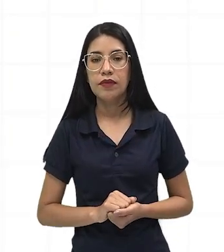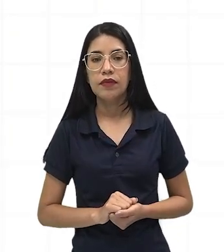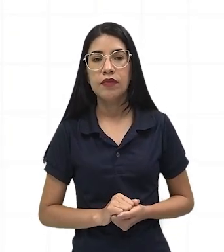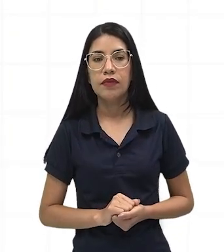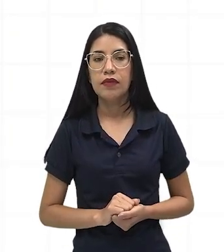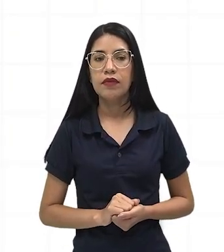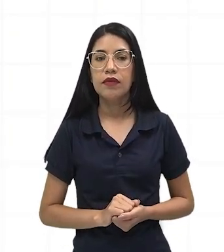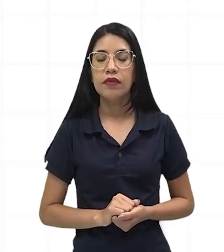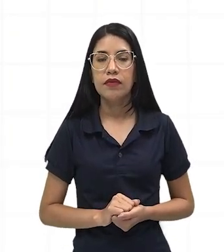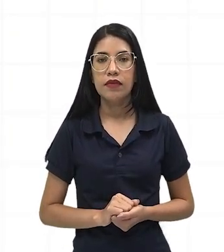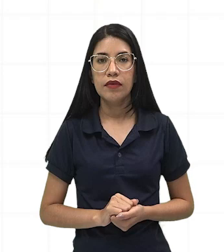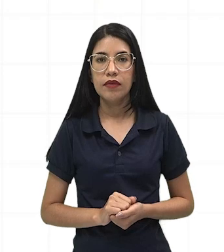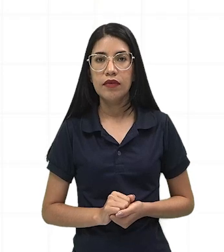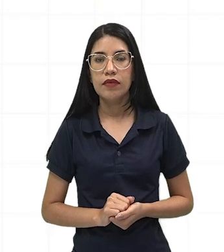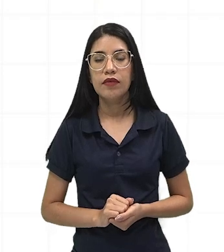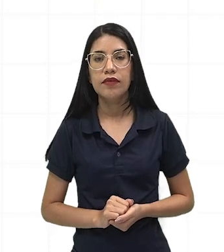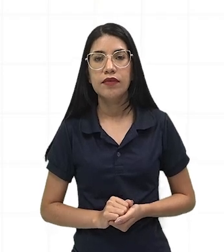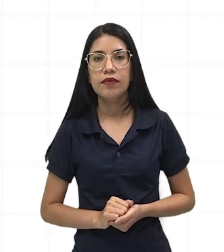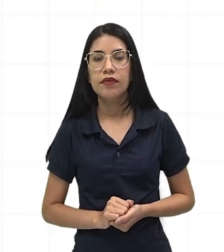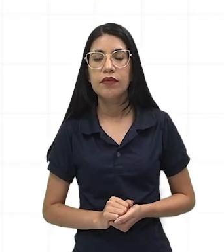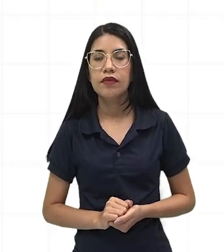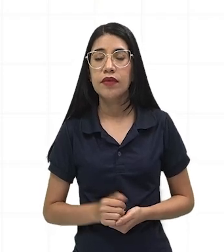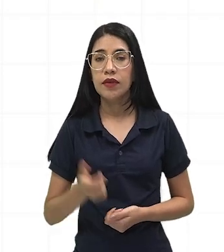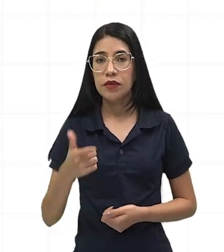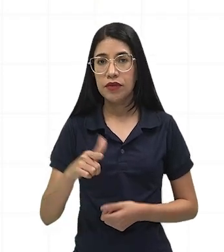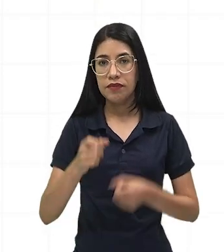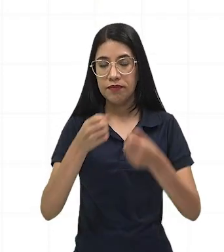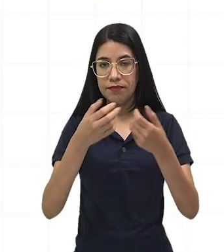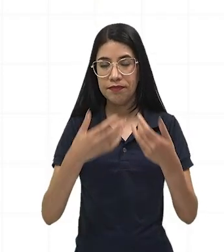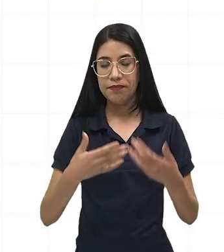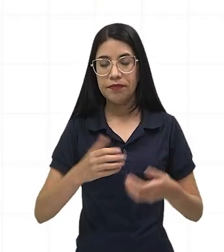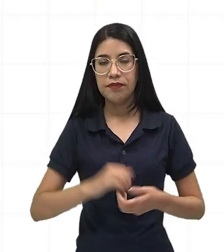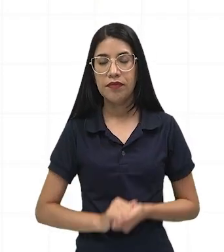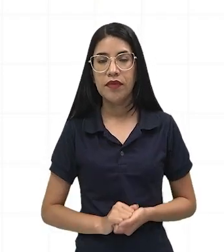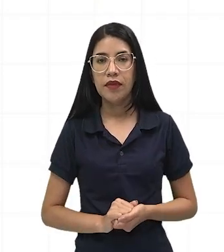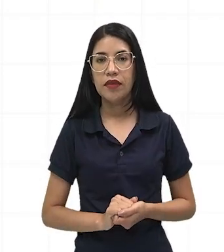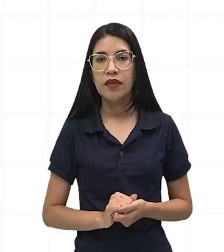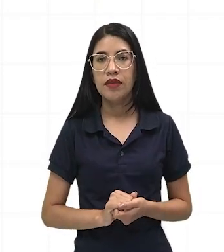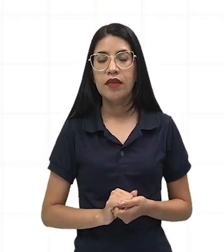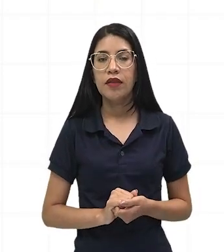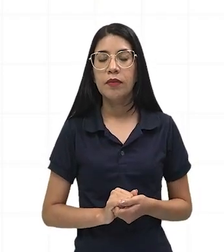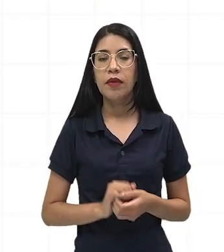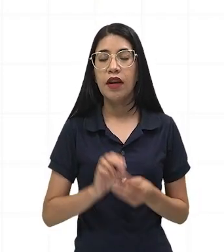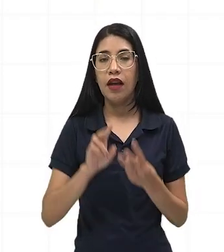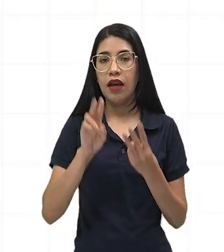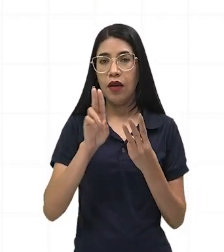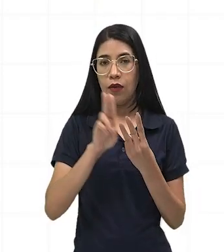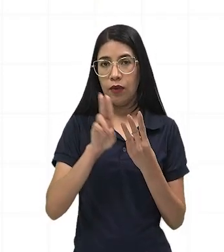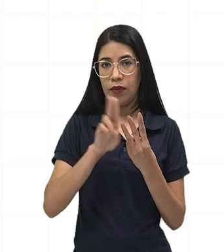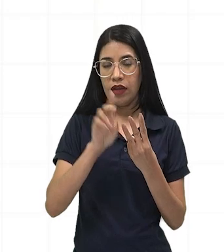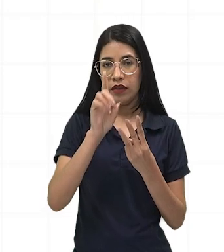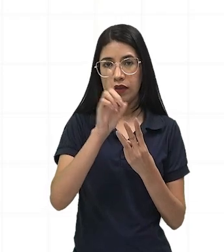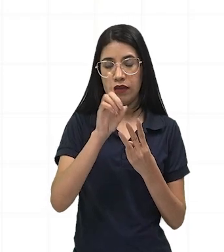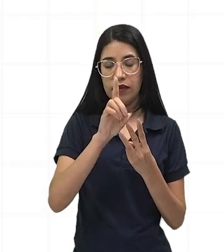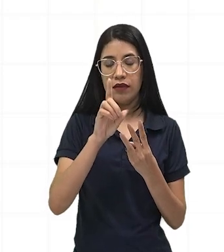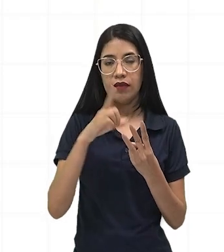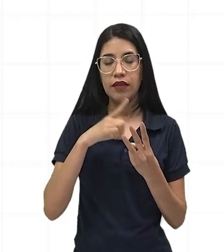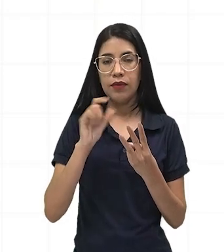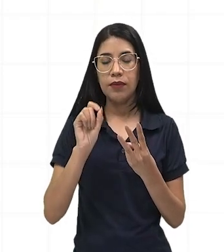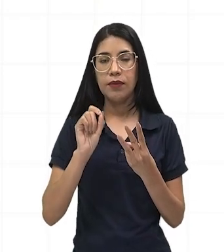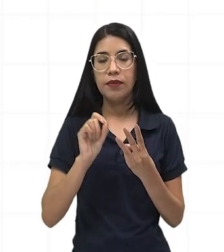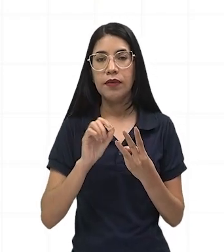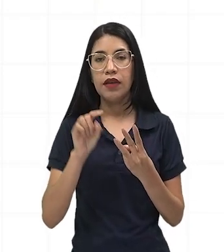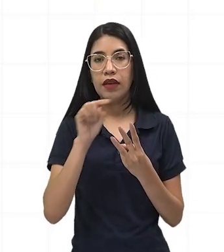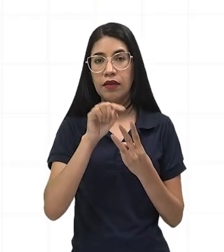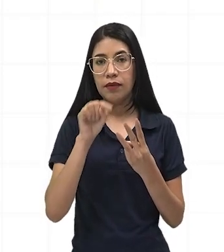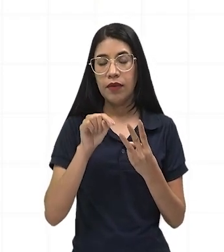ser novamente explicado? Olha, para as unidades e dezenas que nós temos, né? Tá aqui. Esses são